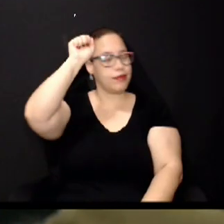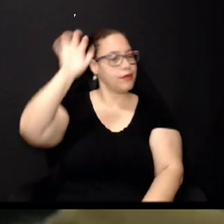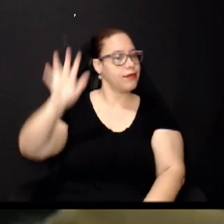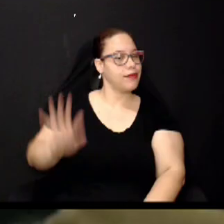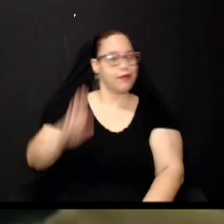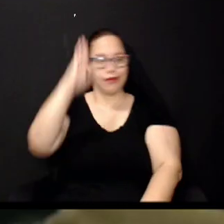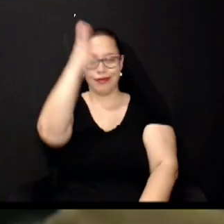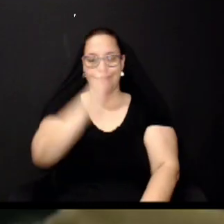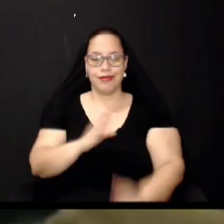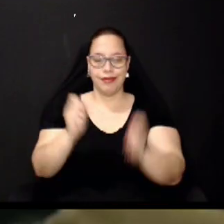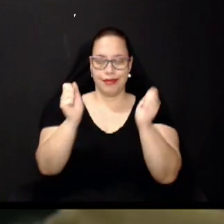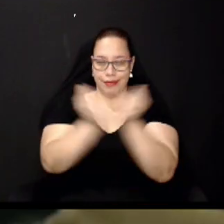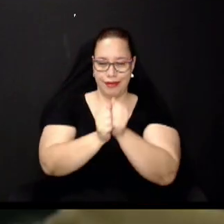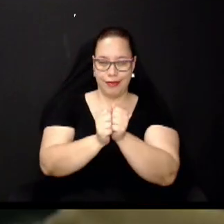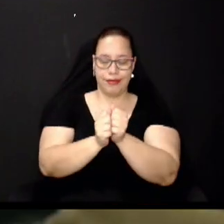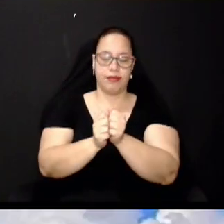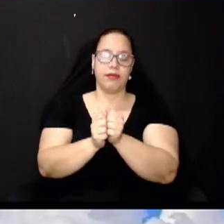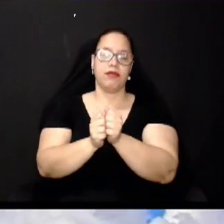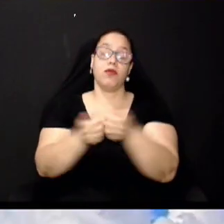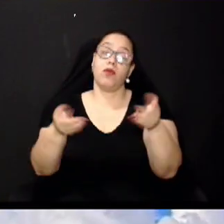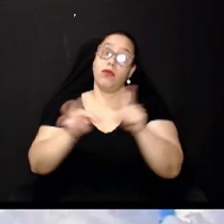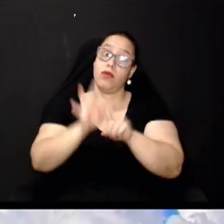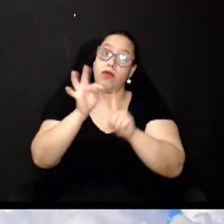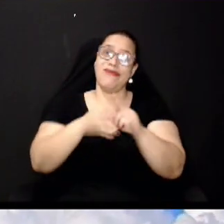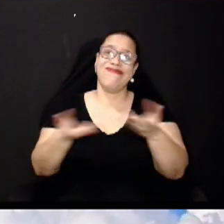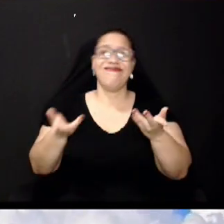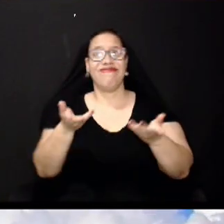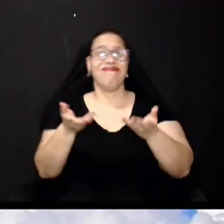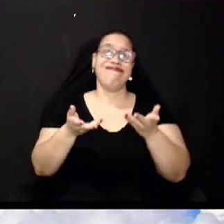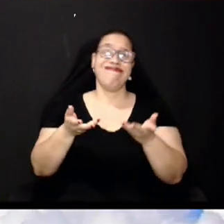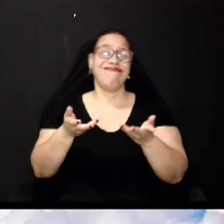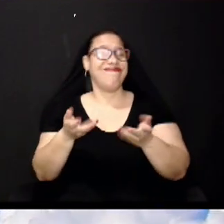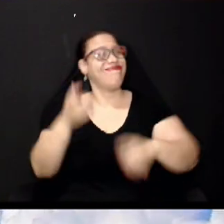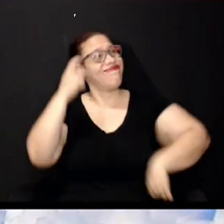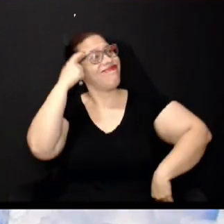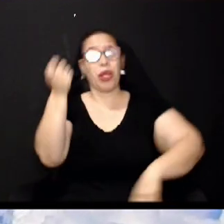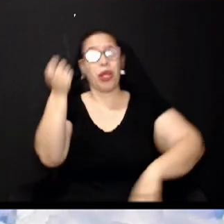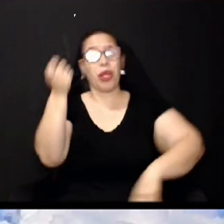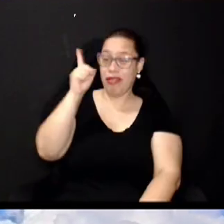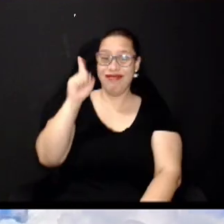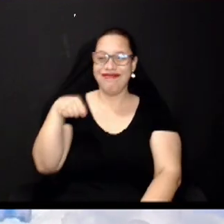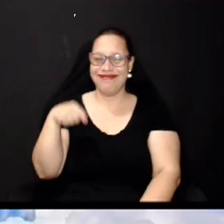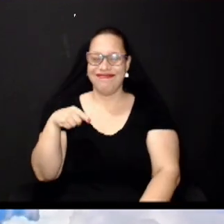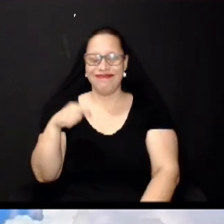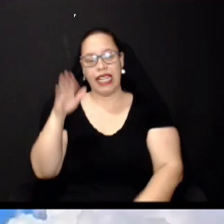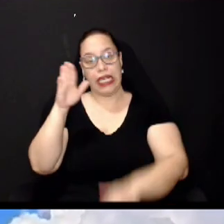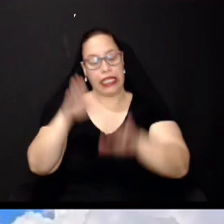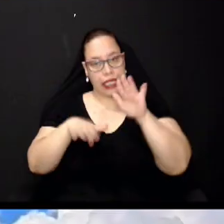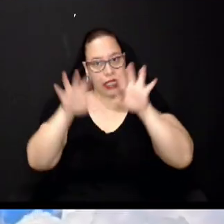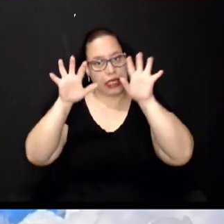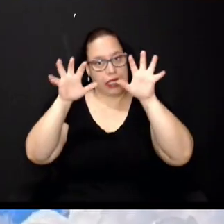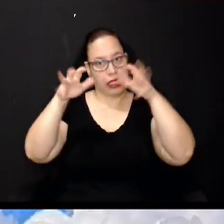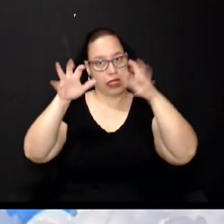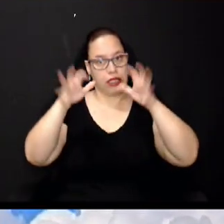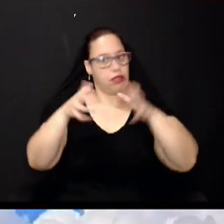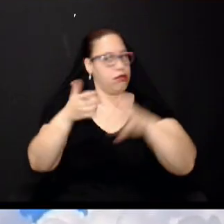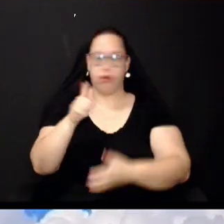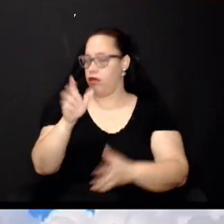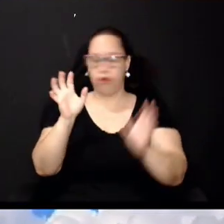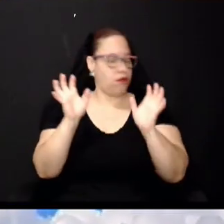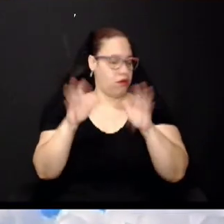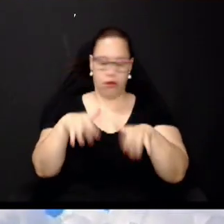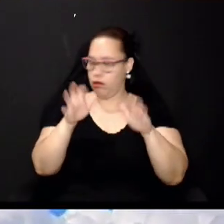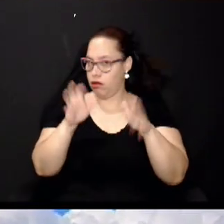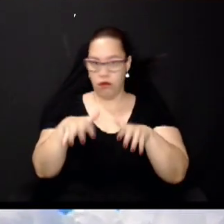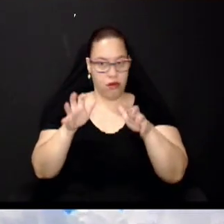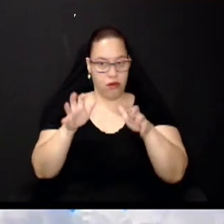afro-brasileira. Previsão do tempo para hoje, como é que será que fica o tempo hoje, hein? Sol, Sol com algumas nuvens à tarde, não chove, tá? Mas tem